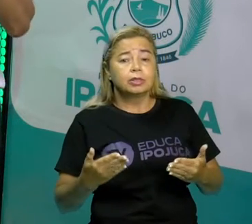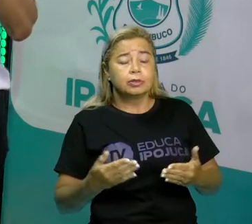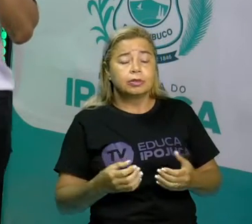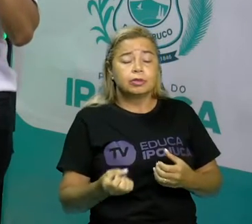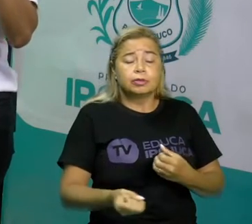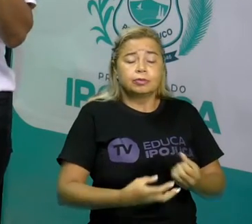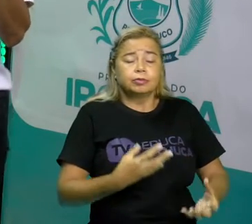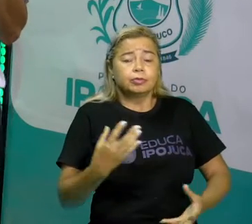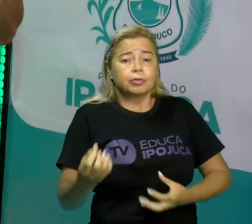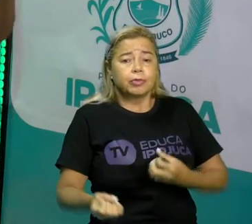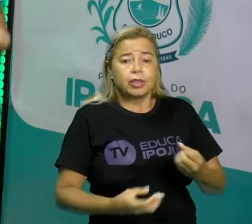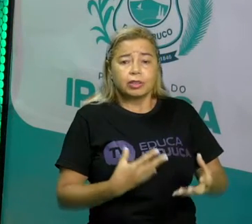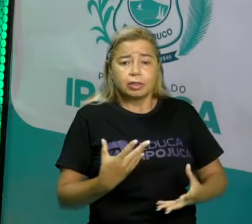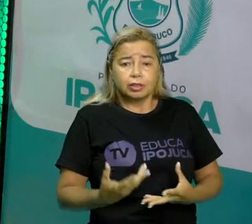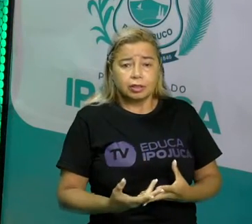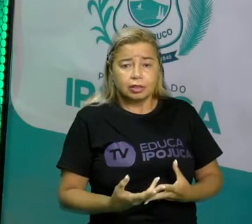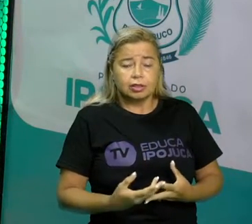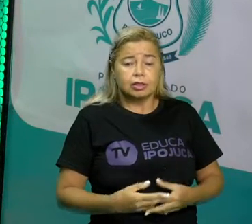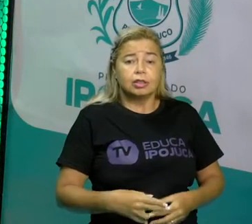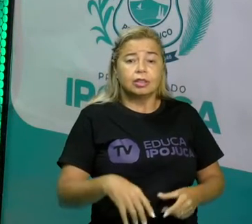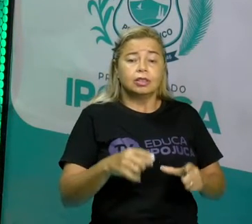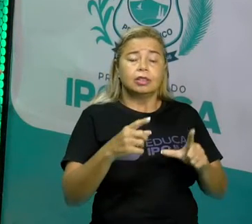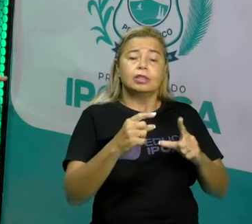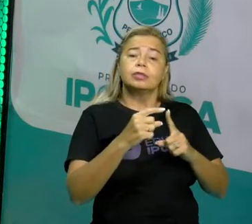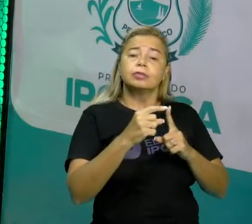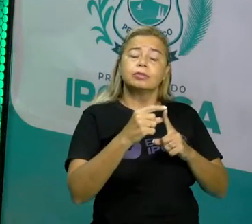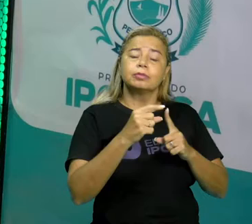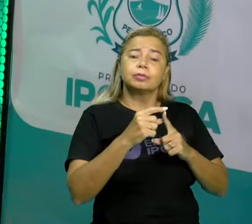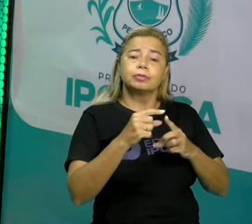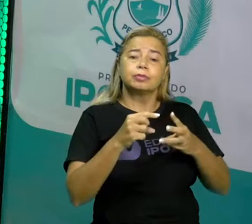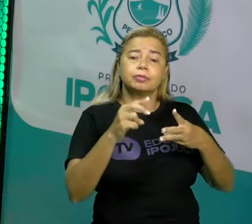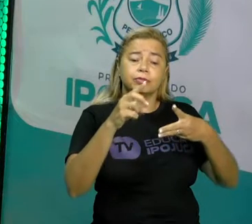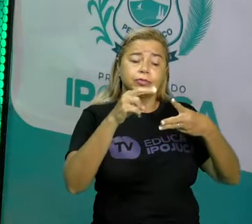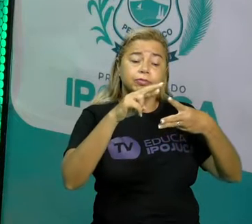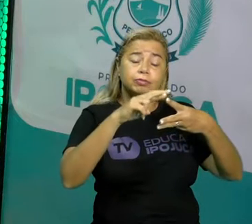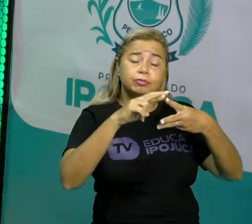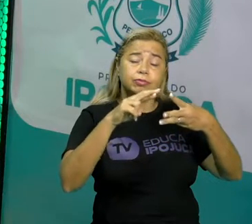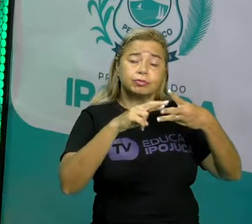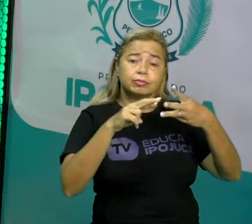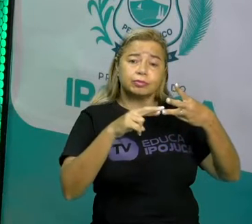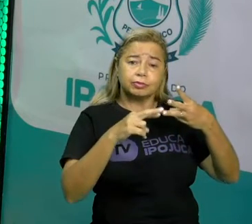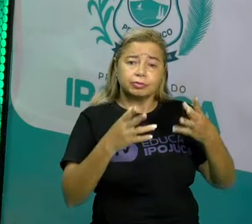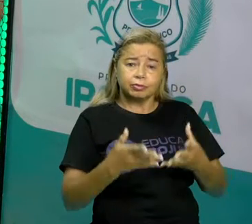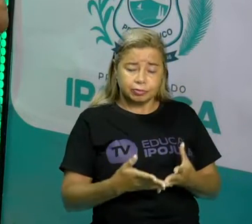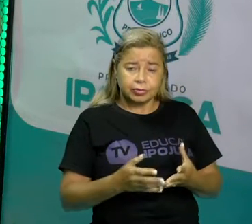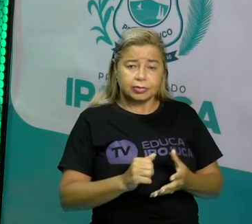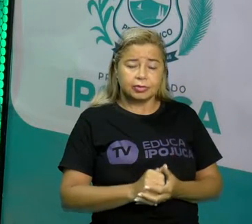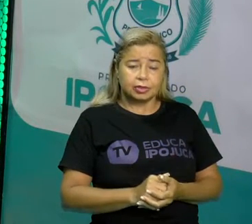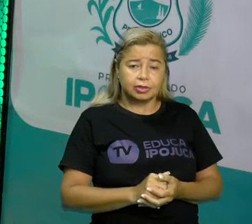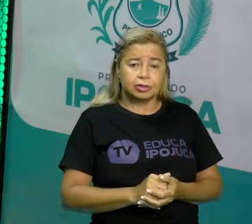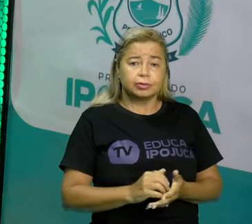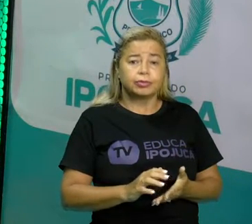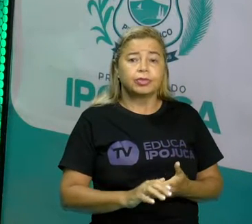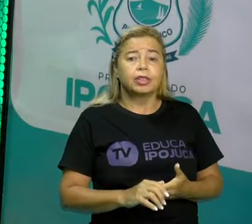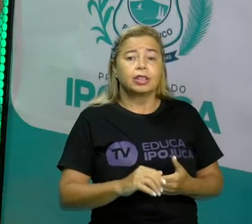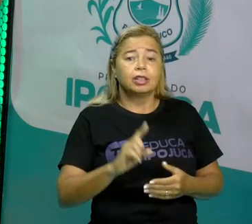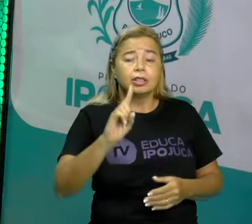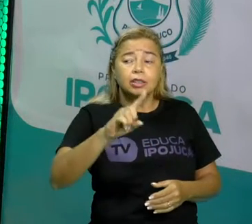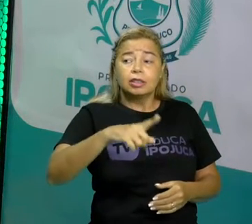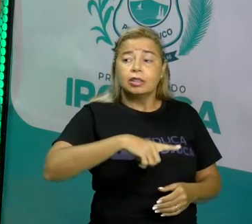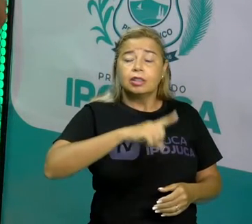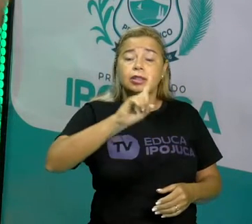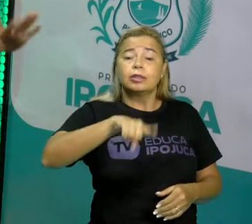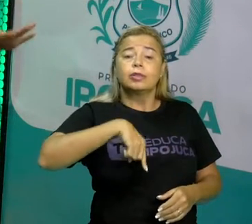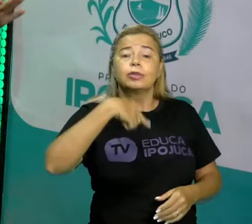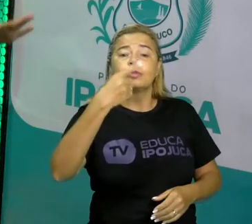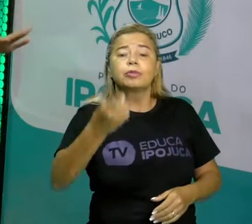gente compreendeu o que as borboletas estavam fazendo, certo? Agora, vamos ler mais um texto de Vinícius de Moraes,